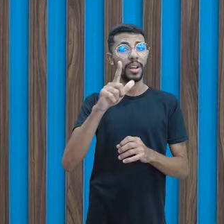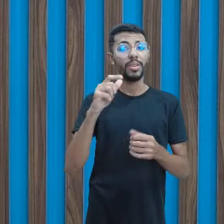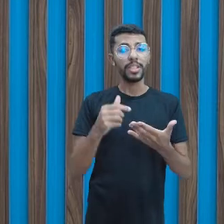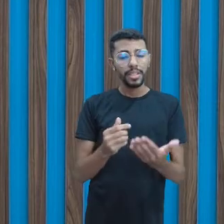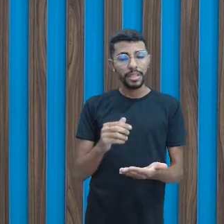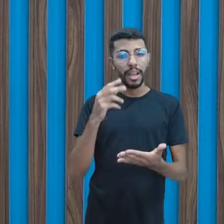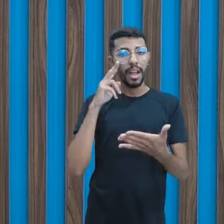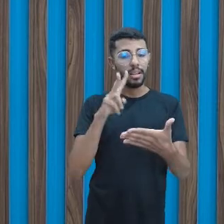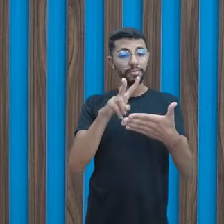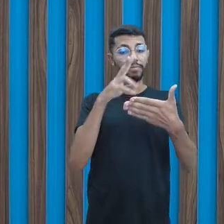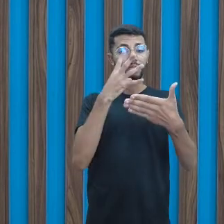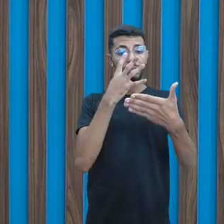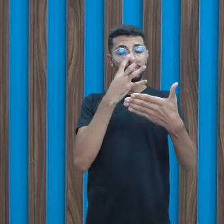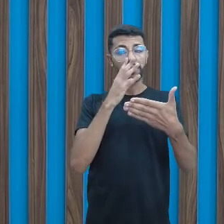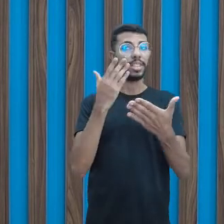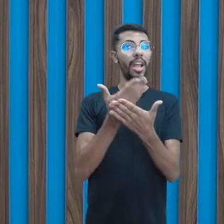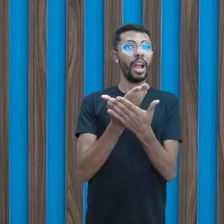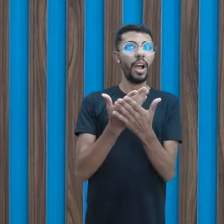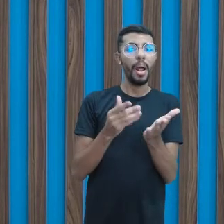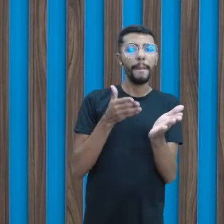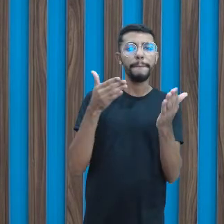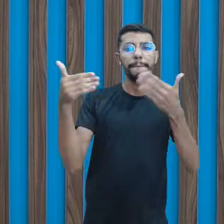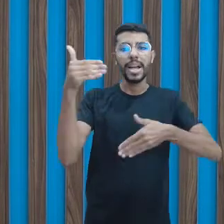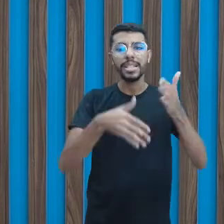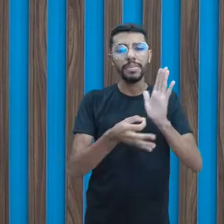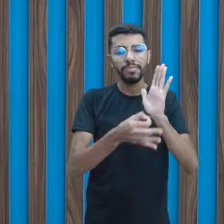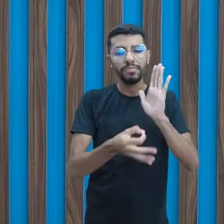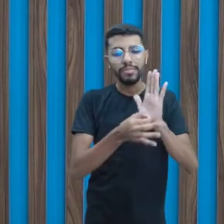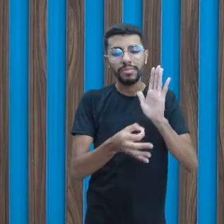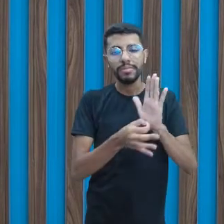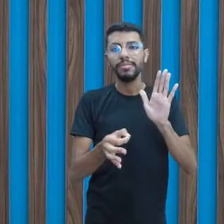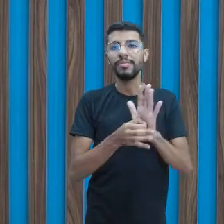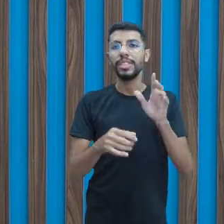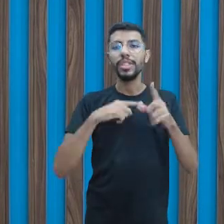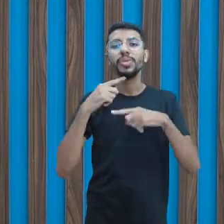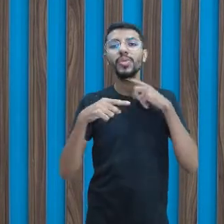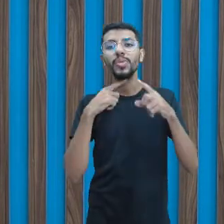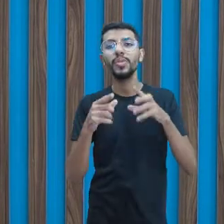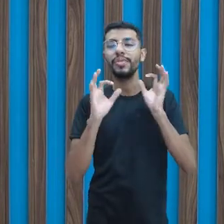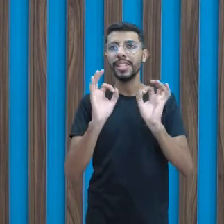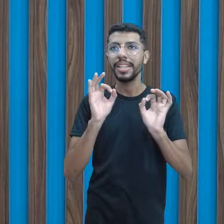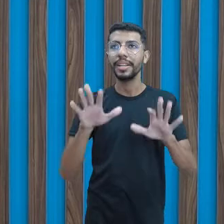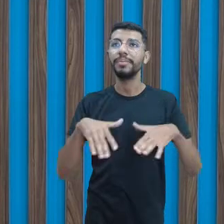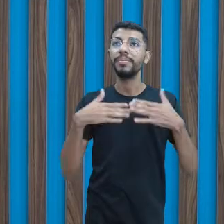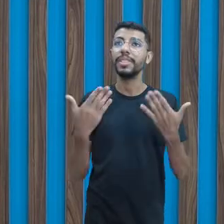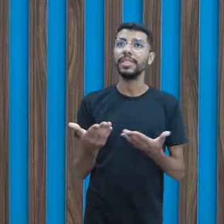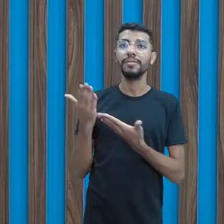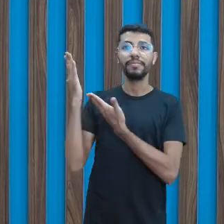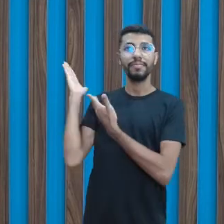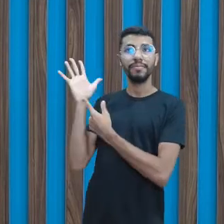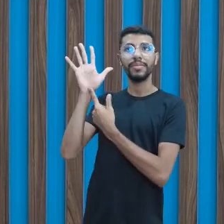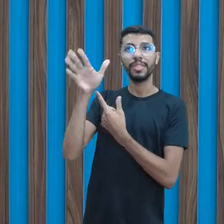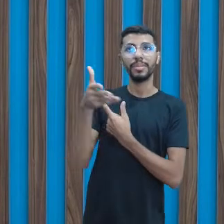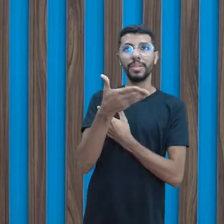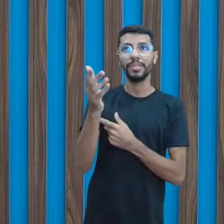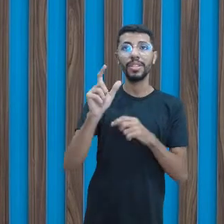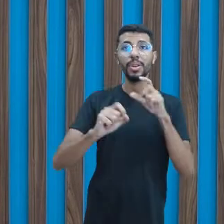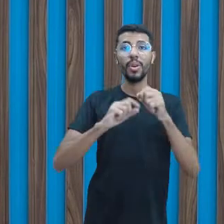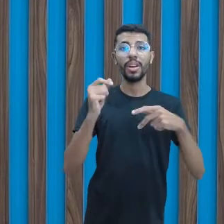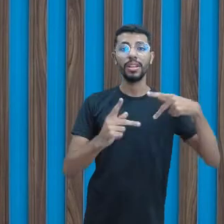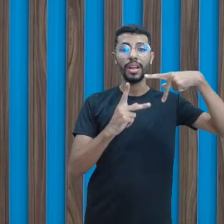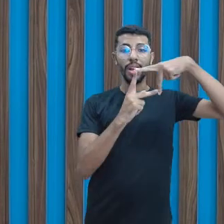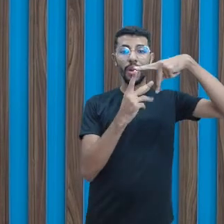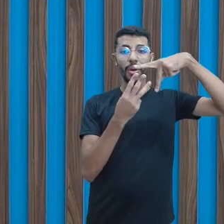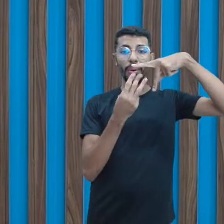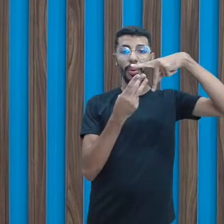a nossa aula, participando aqui do chat, enviando seus comentários e as suas dúvidas, tá bom? Vai aparecer aí 2 QR Codes na